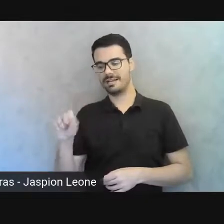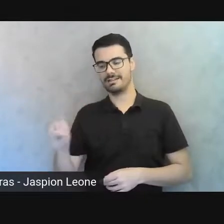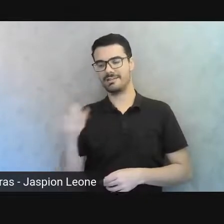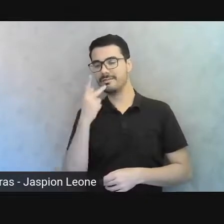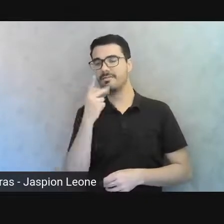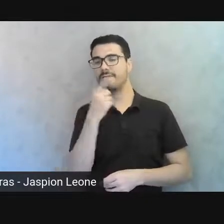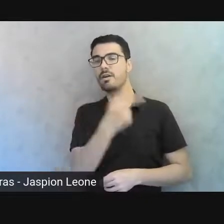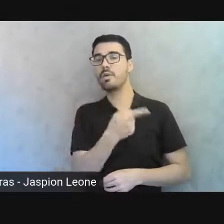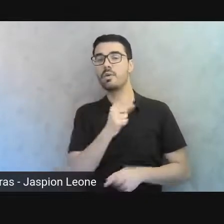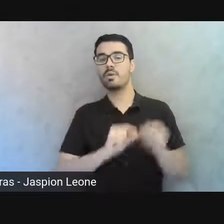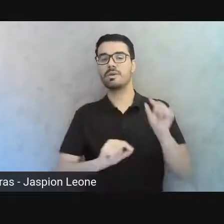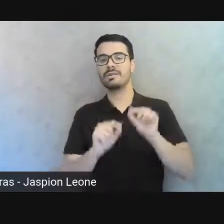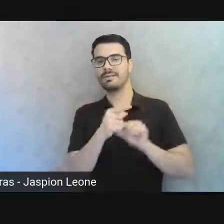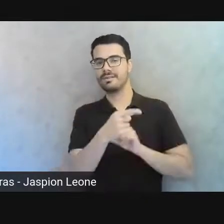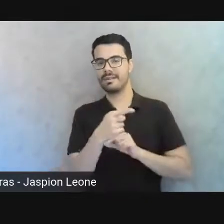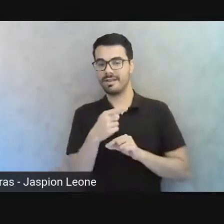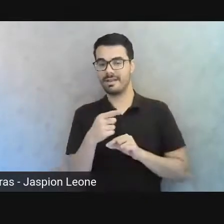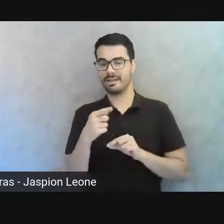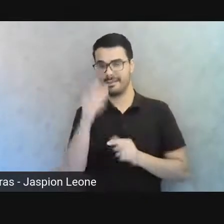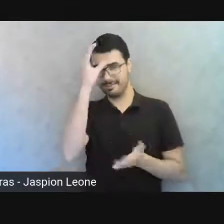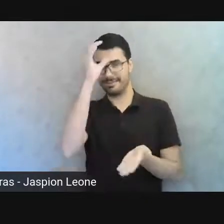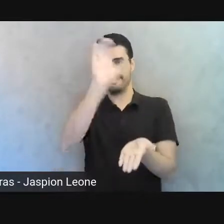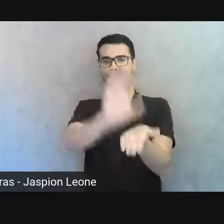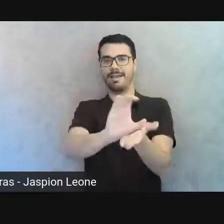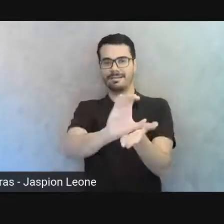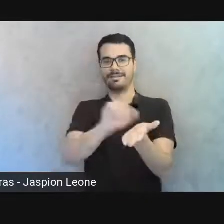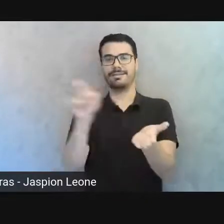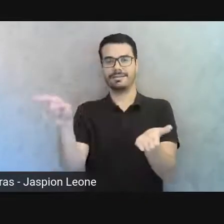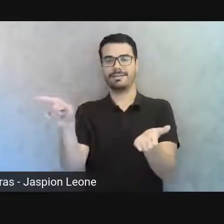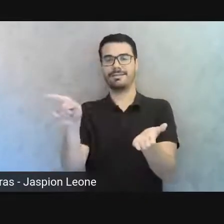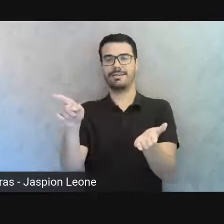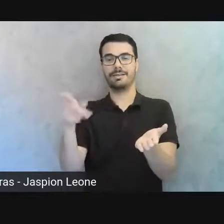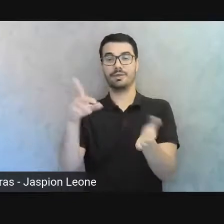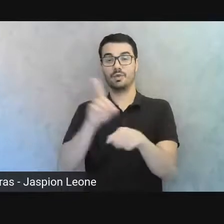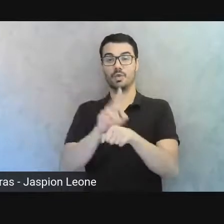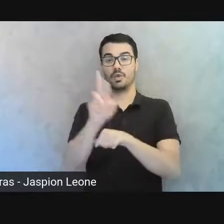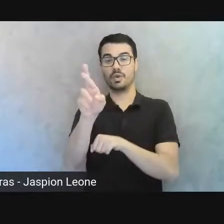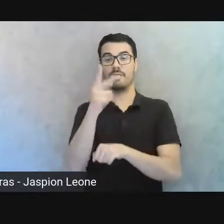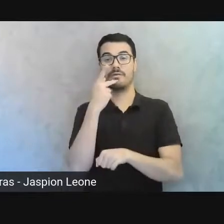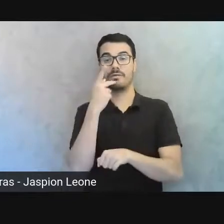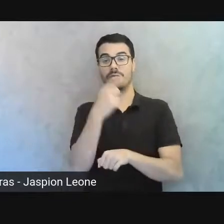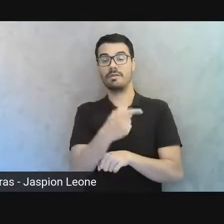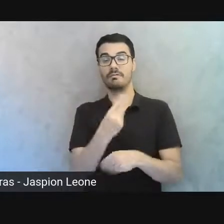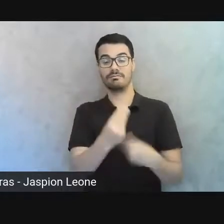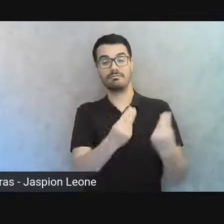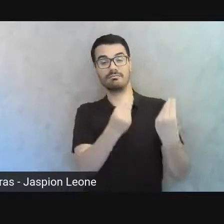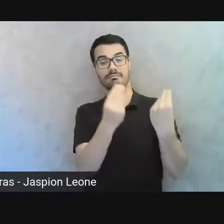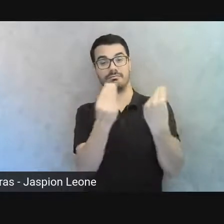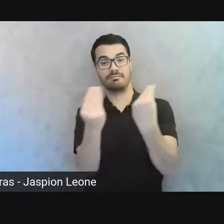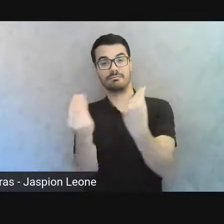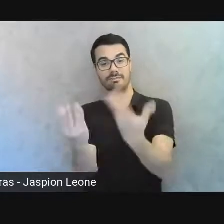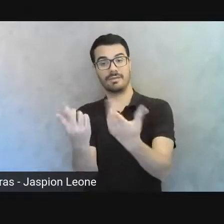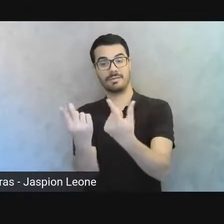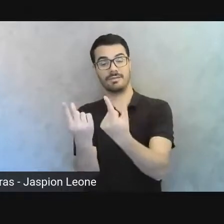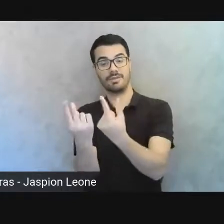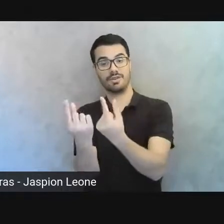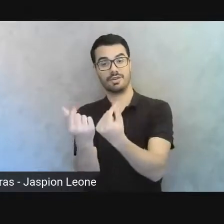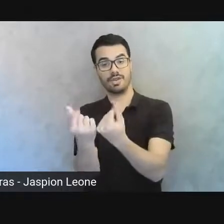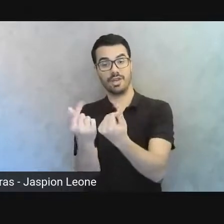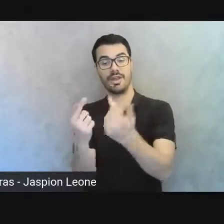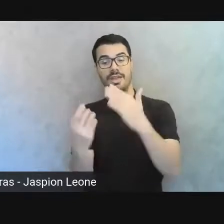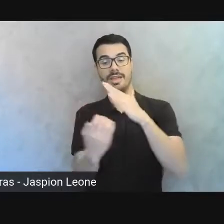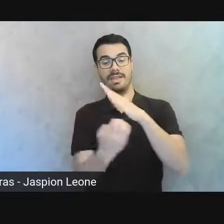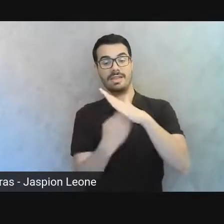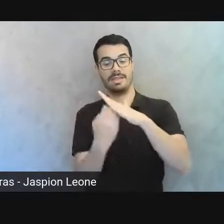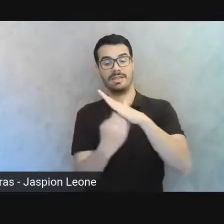enfim, de que os principais interessados em participar desse mercado como doadores seriam empresas